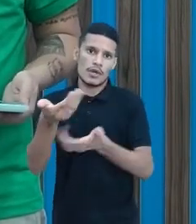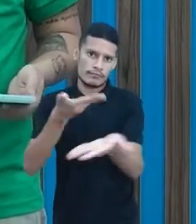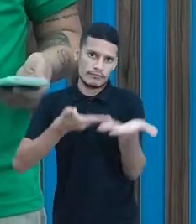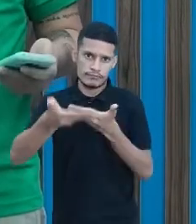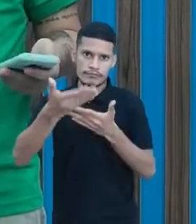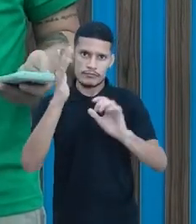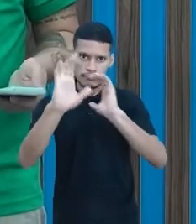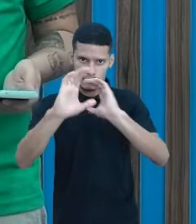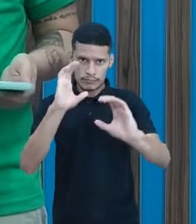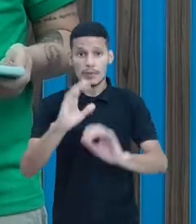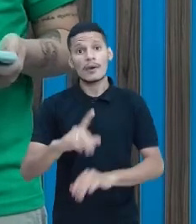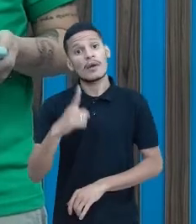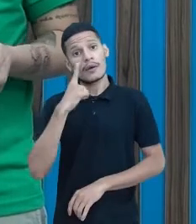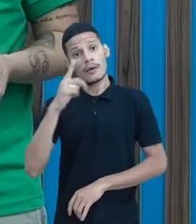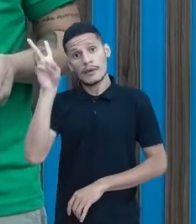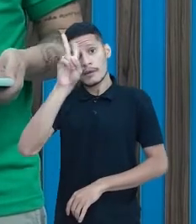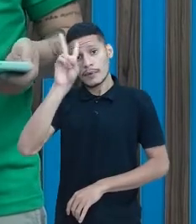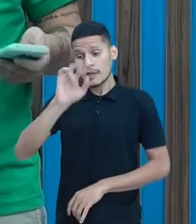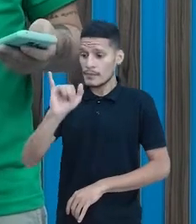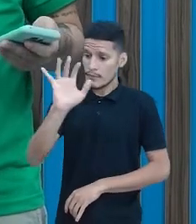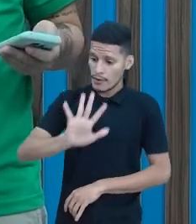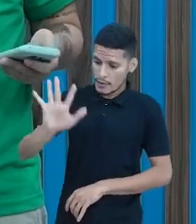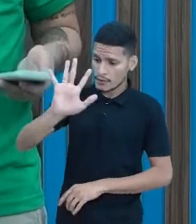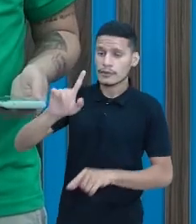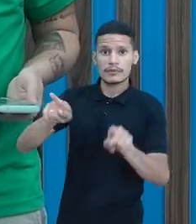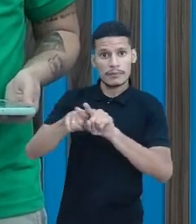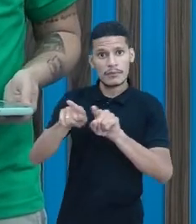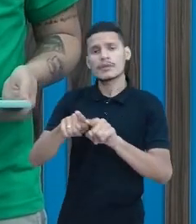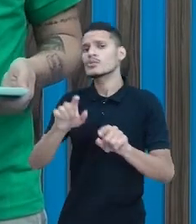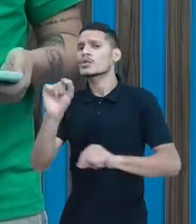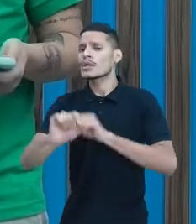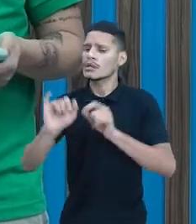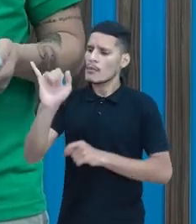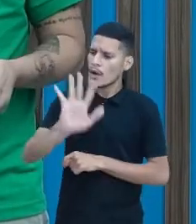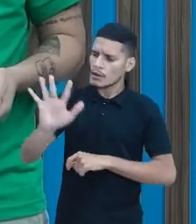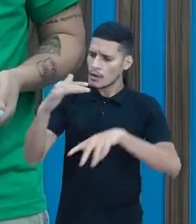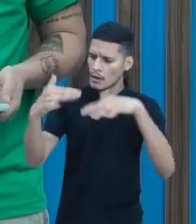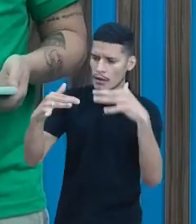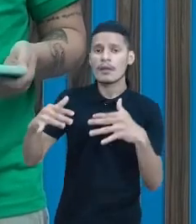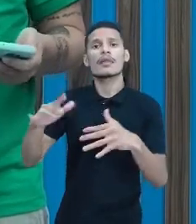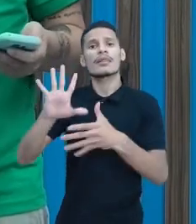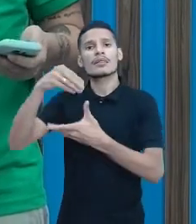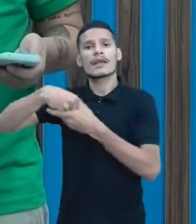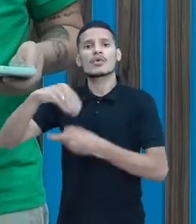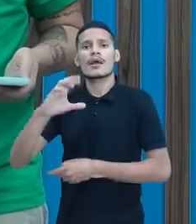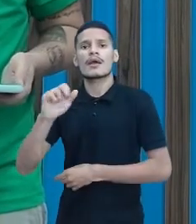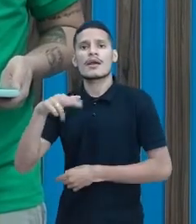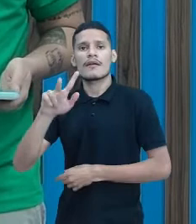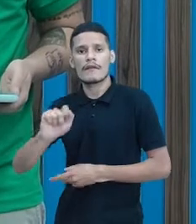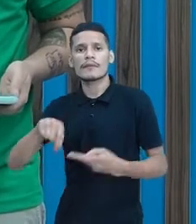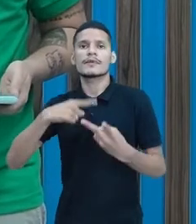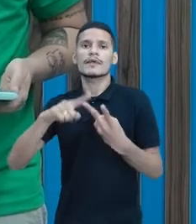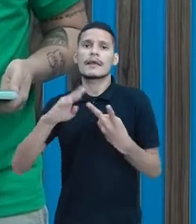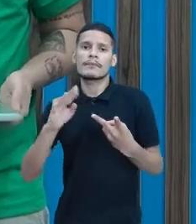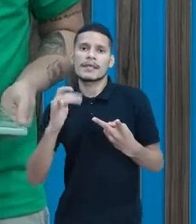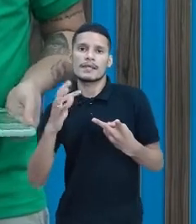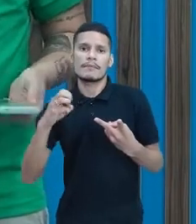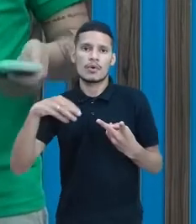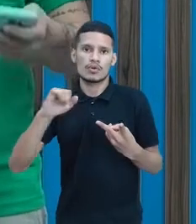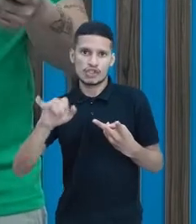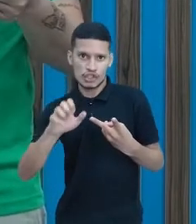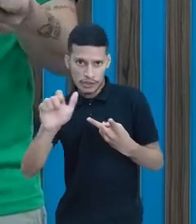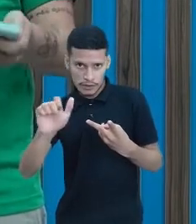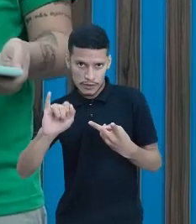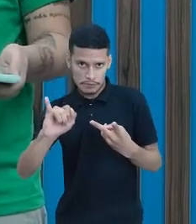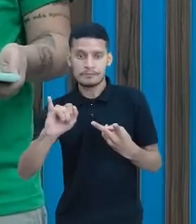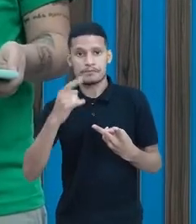comunicação. Lembrando que todas as imagens, todas as animações dessa aula são feitas no Canva e o avatar do Bitmoji, tá certo?